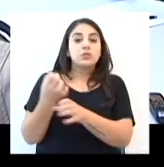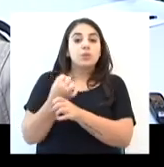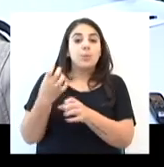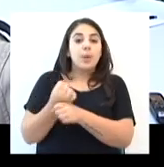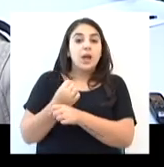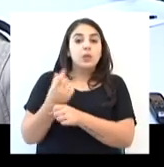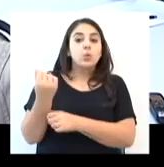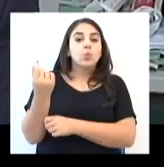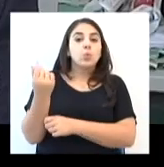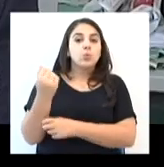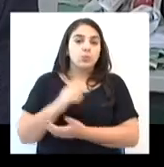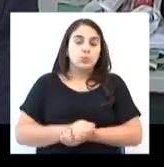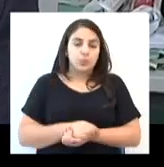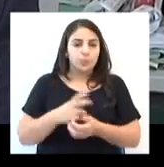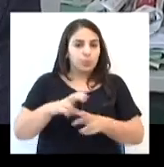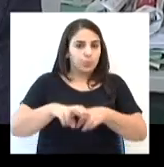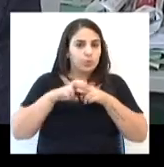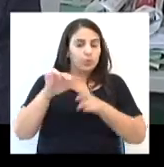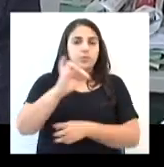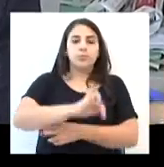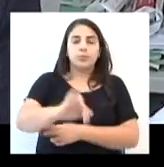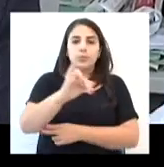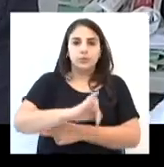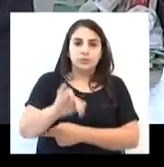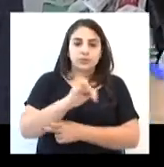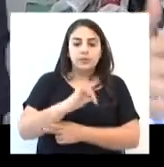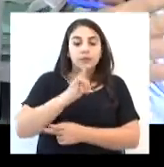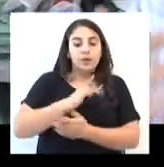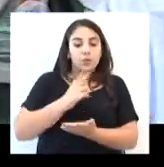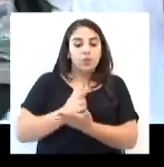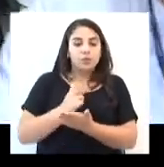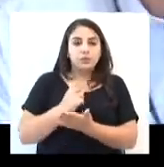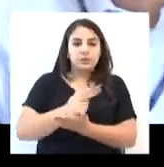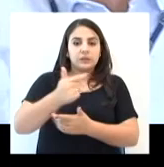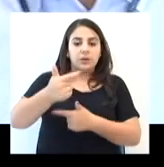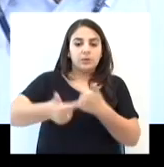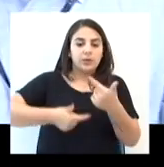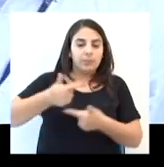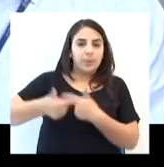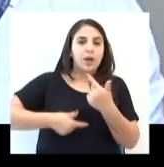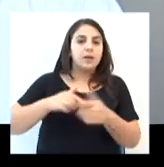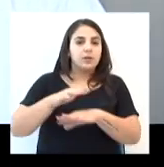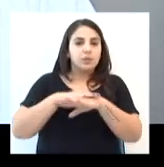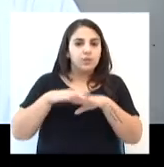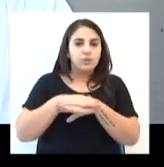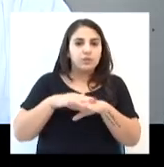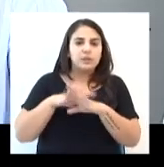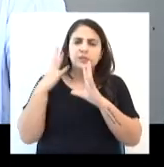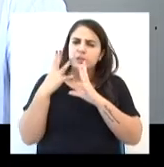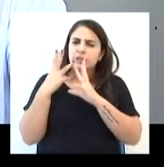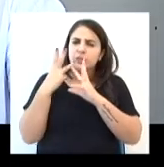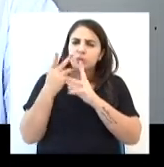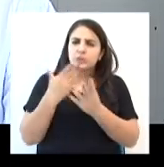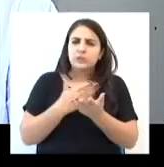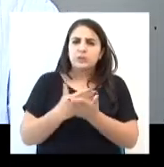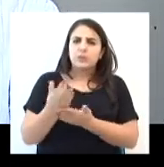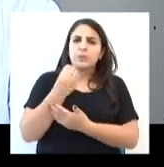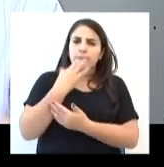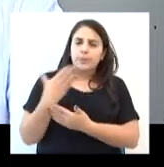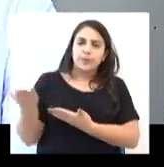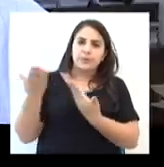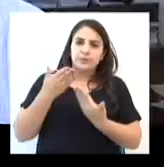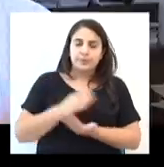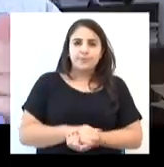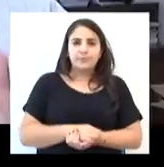os custos. Por isso, é muito importante dar sequência ao diálogo e todas as iniciativas são